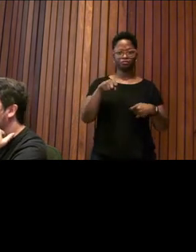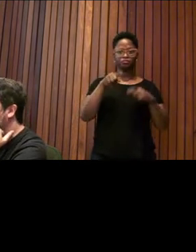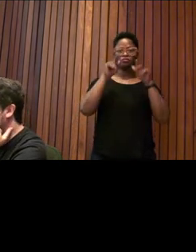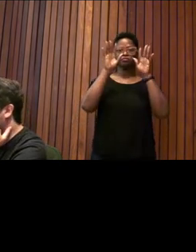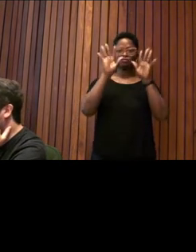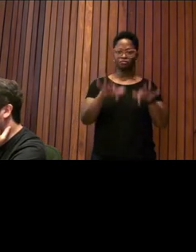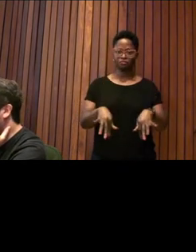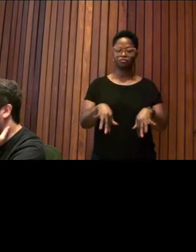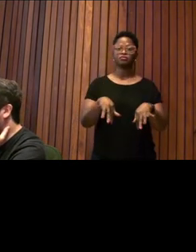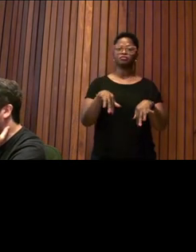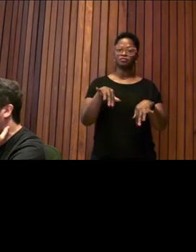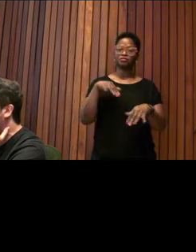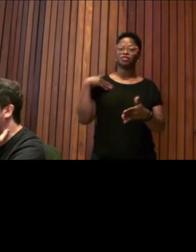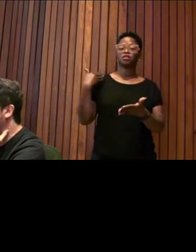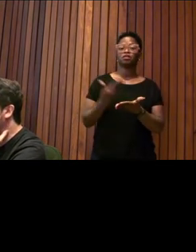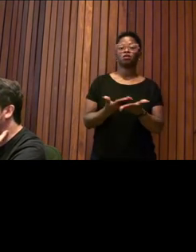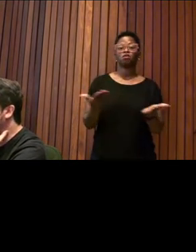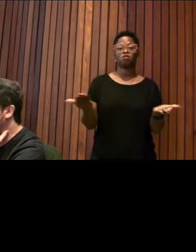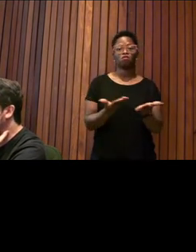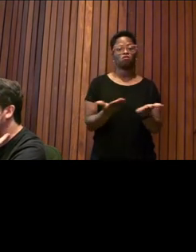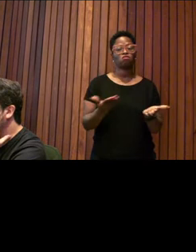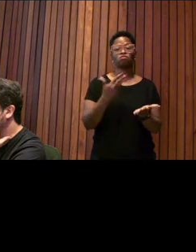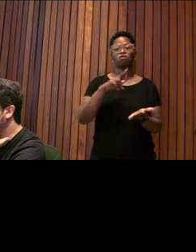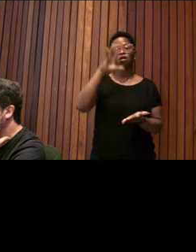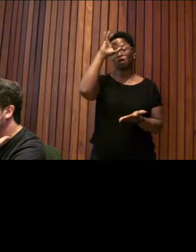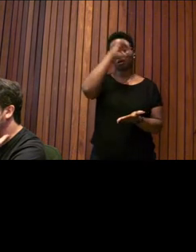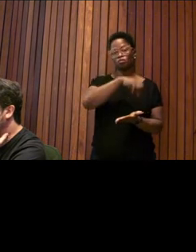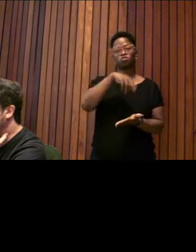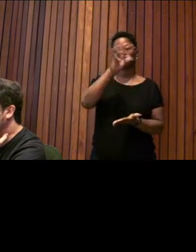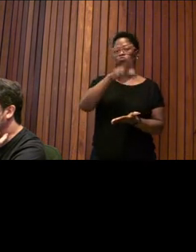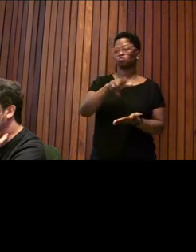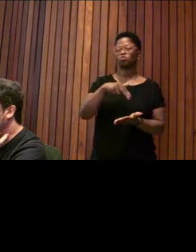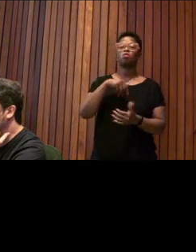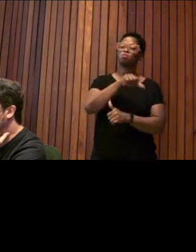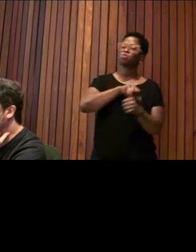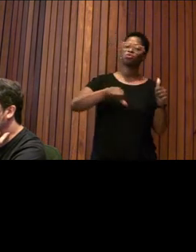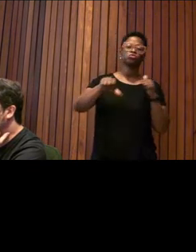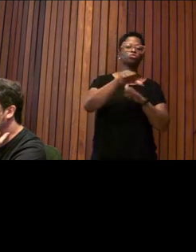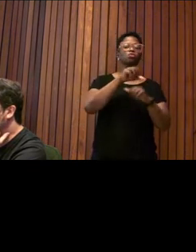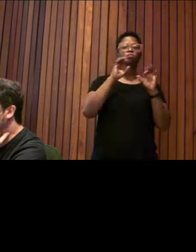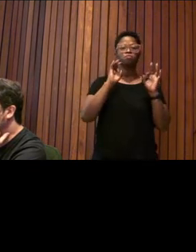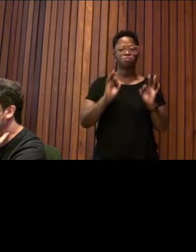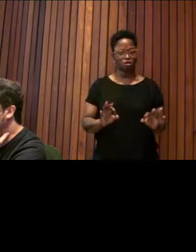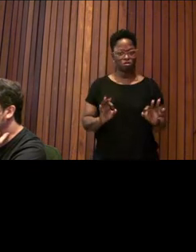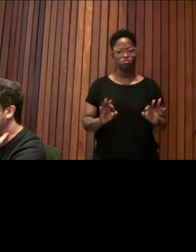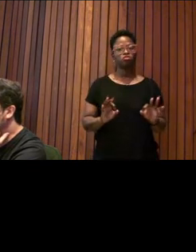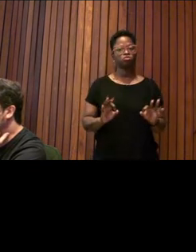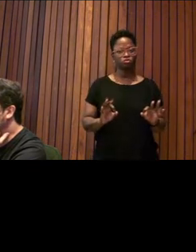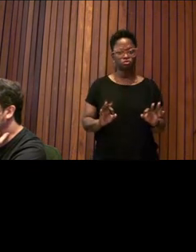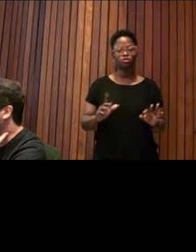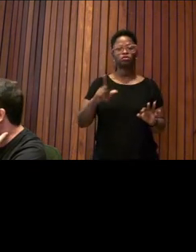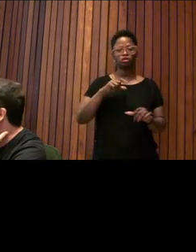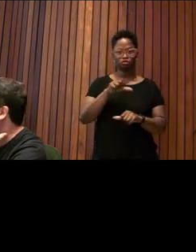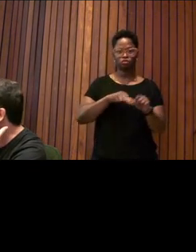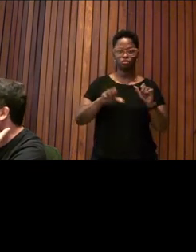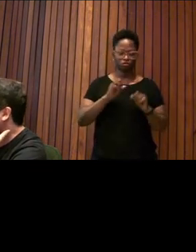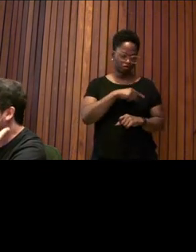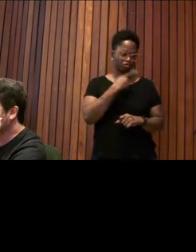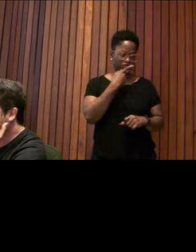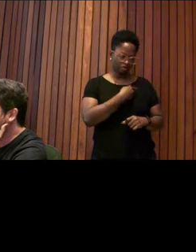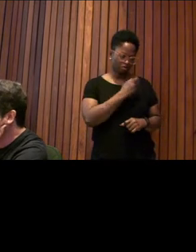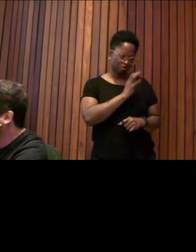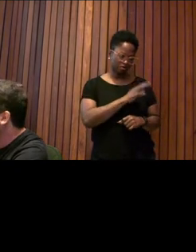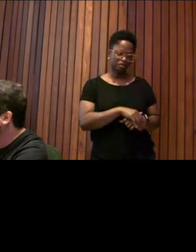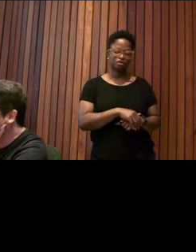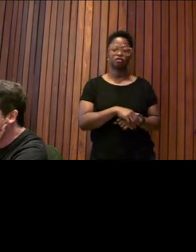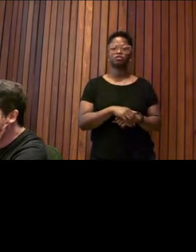final, assim, ficou até hoje, não foi só, ah, aprendi aqui e nunca mais. Não, mudou mesmo, assim, realmente teve uma mudança, como você